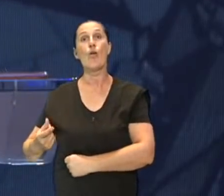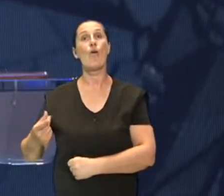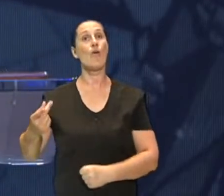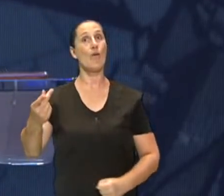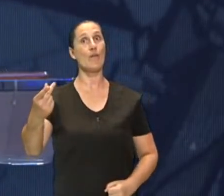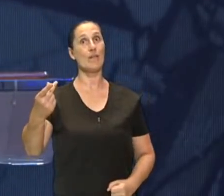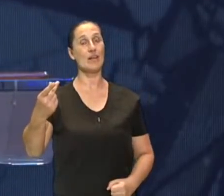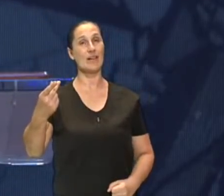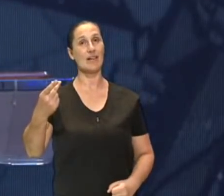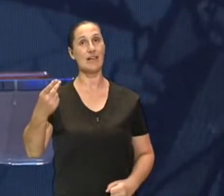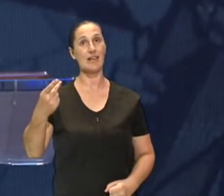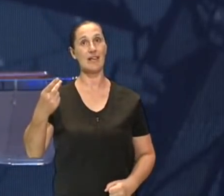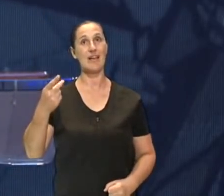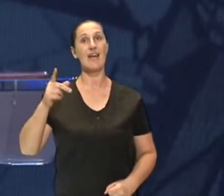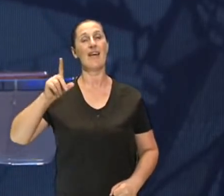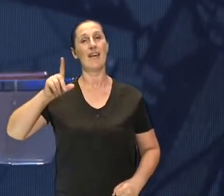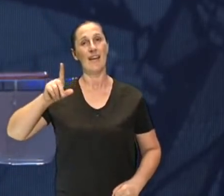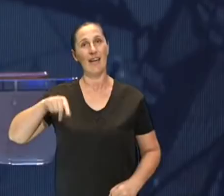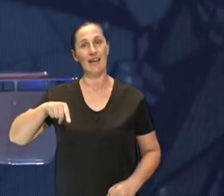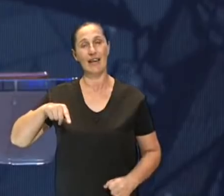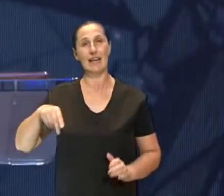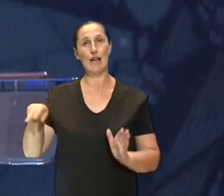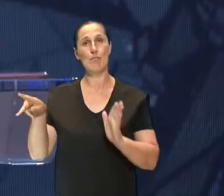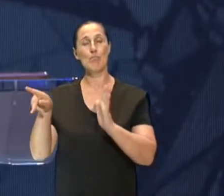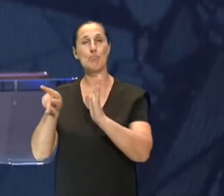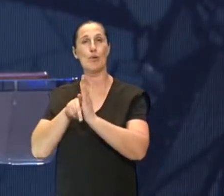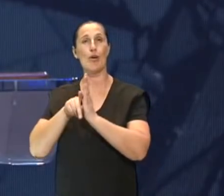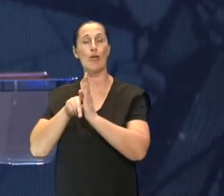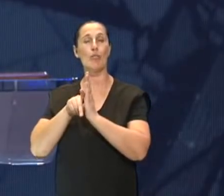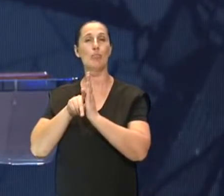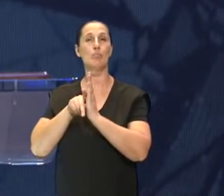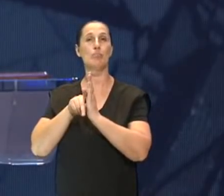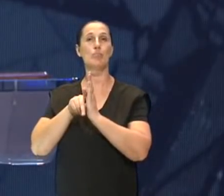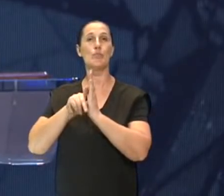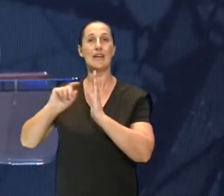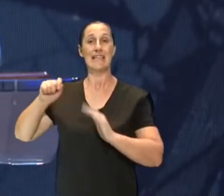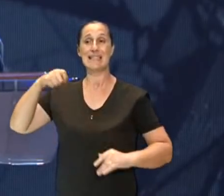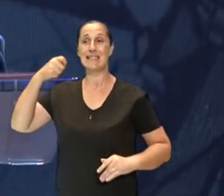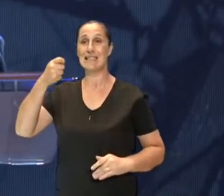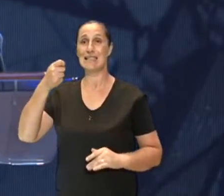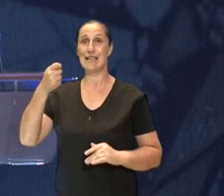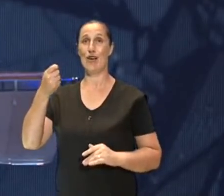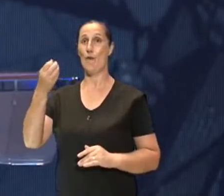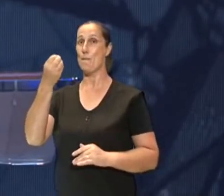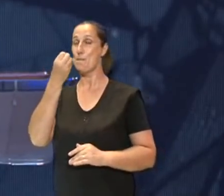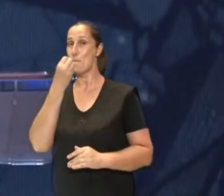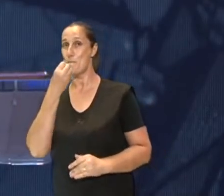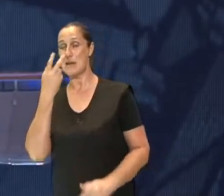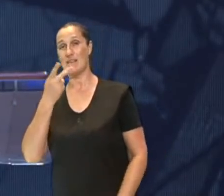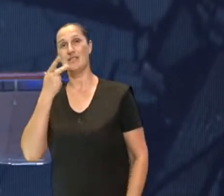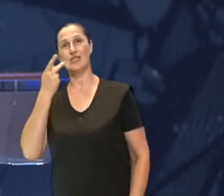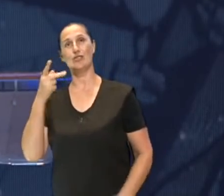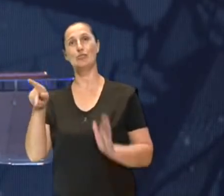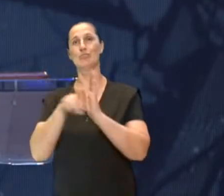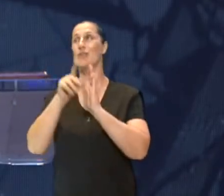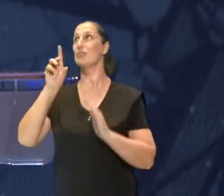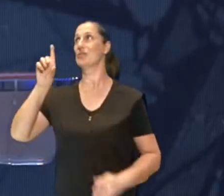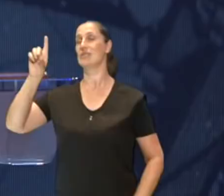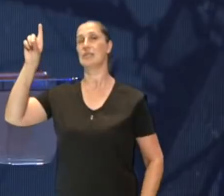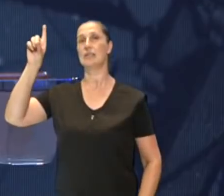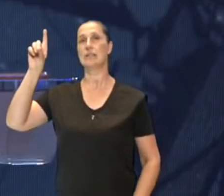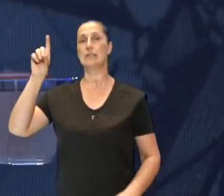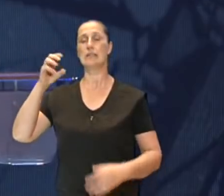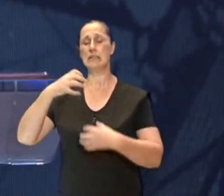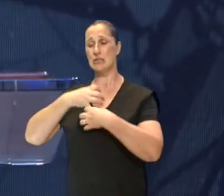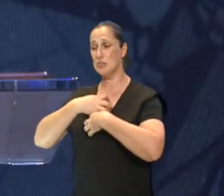então, era um sinal de que ele era amado de Deus, bendito do Senhor. E então ficava aquele